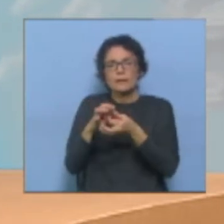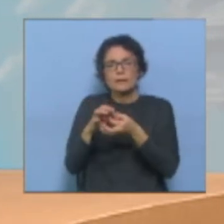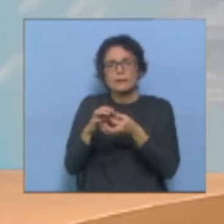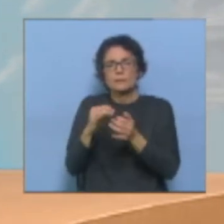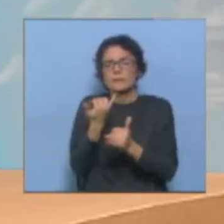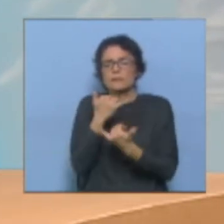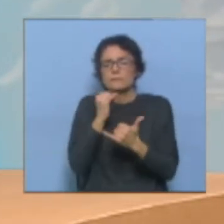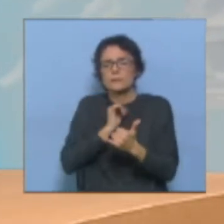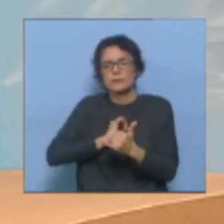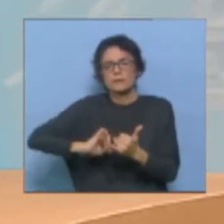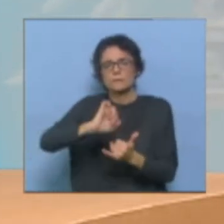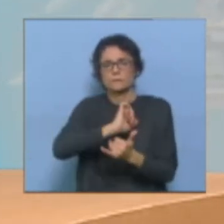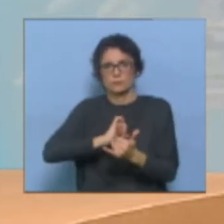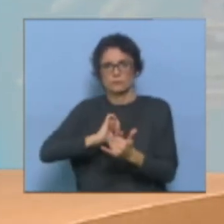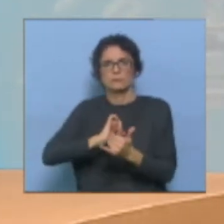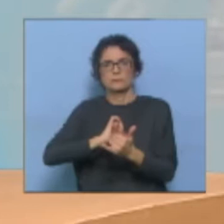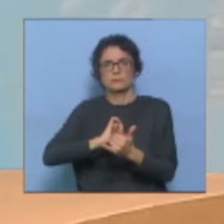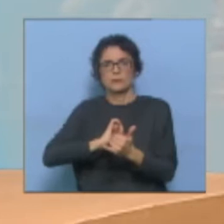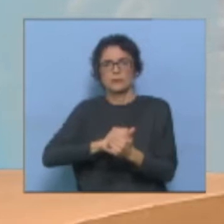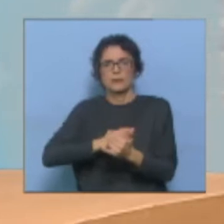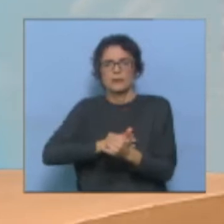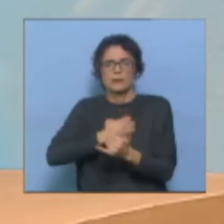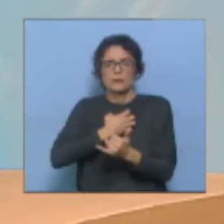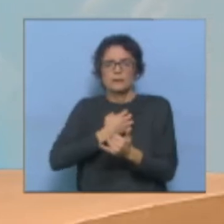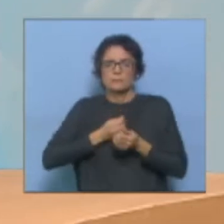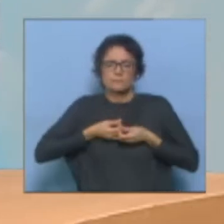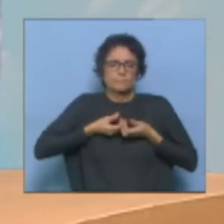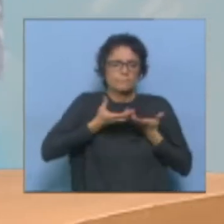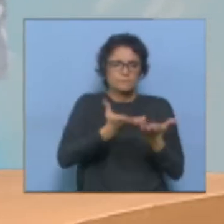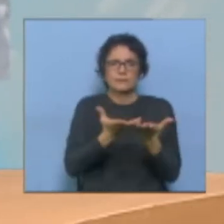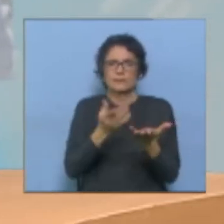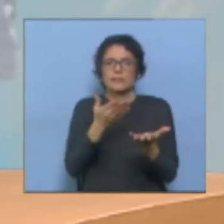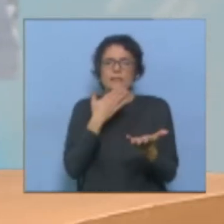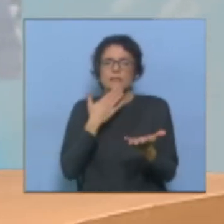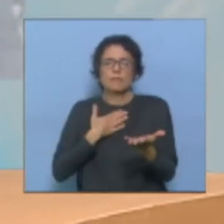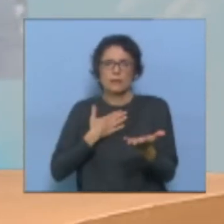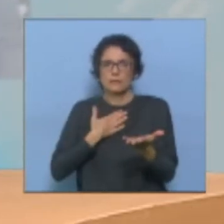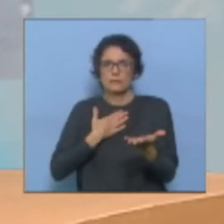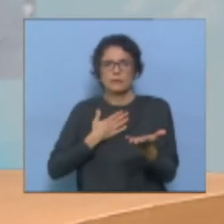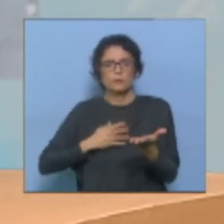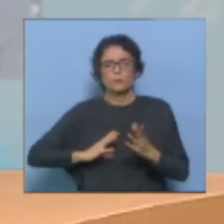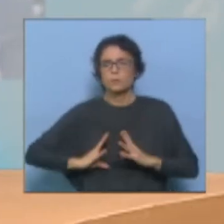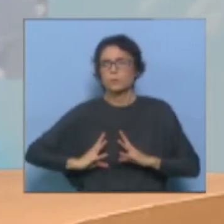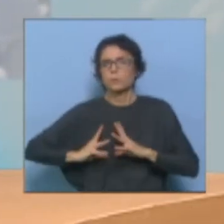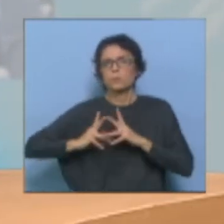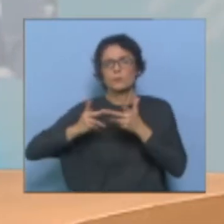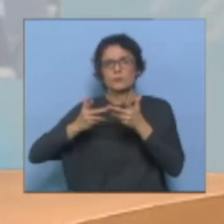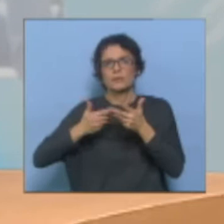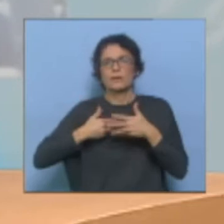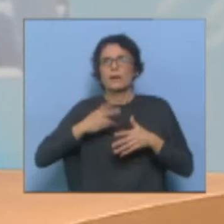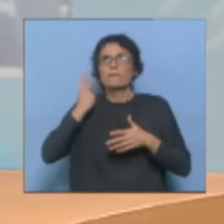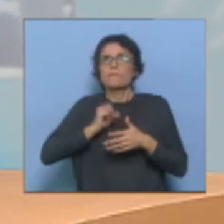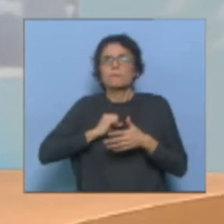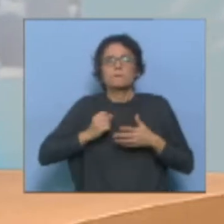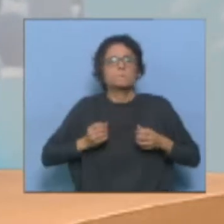é? Com a entrega de nós mesmos, de sentirmos realmente realizados na doação a Jesus e ao seu reino.